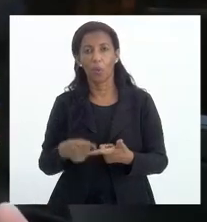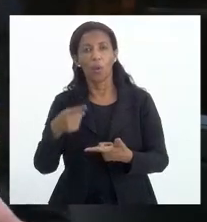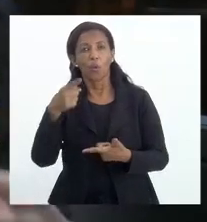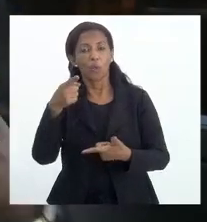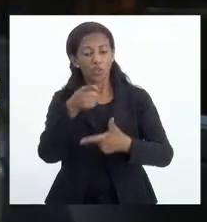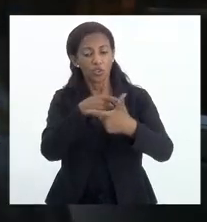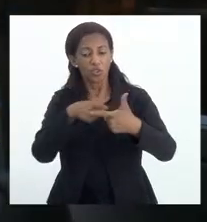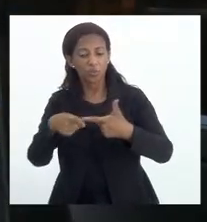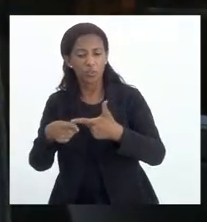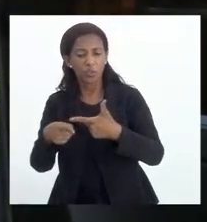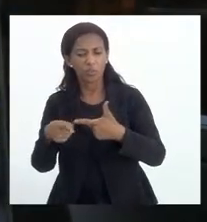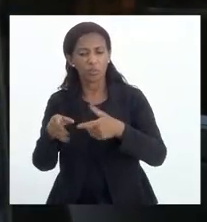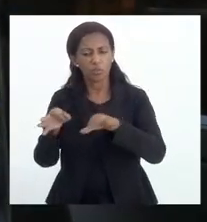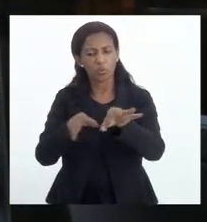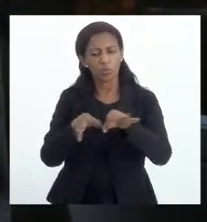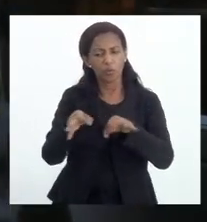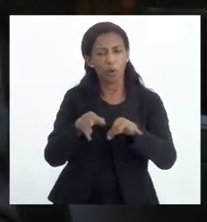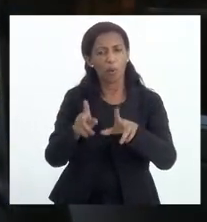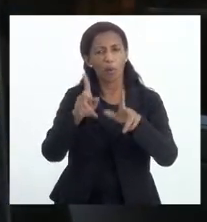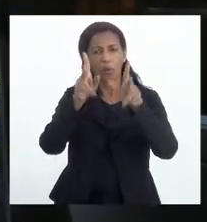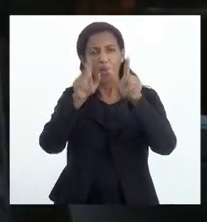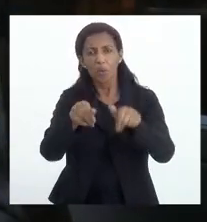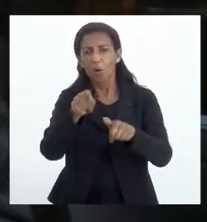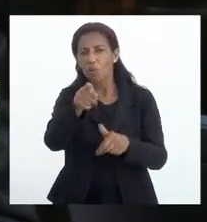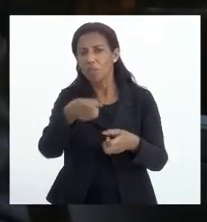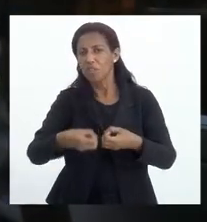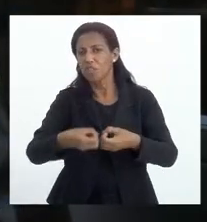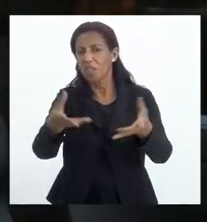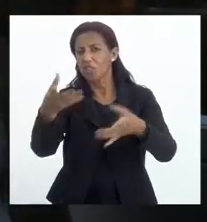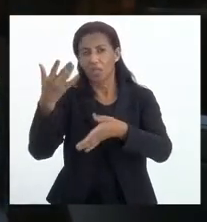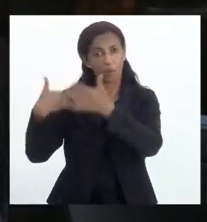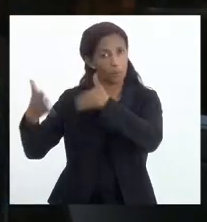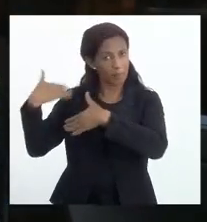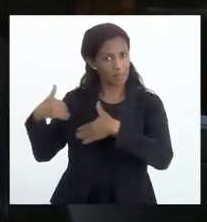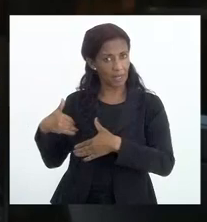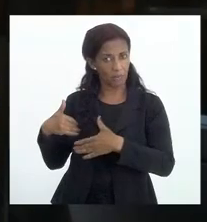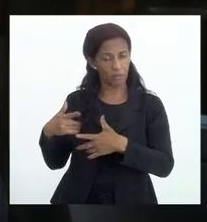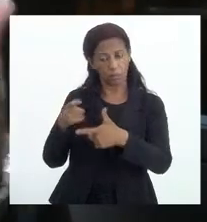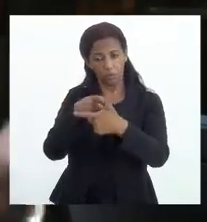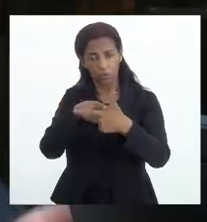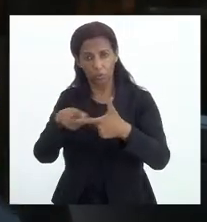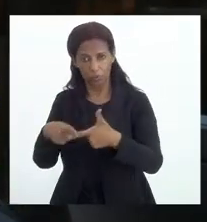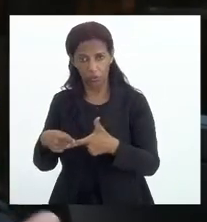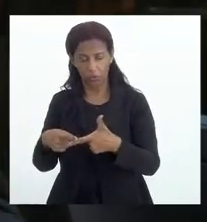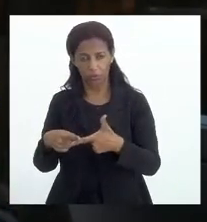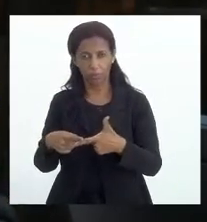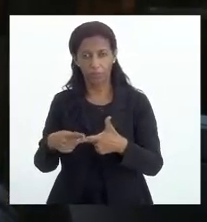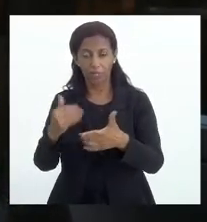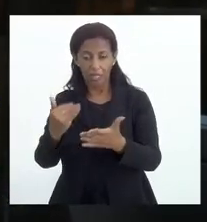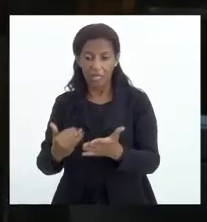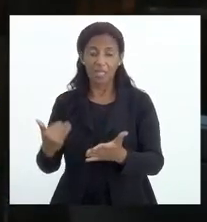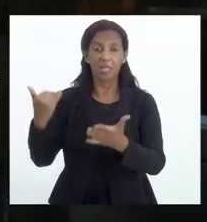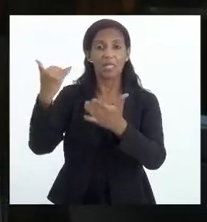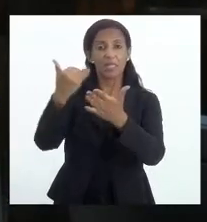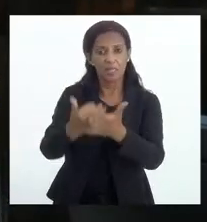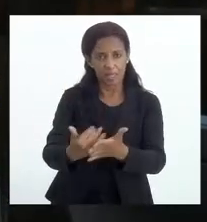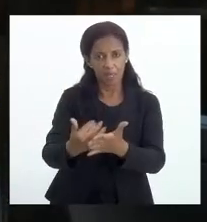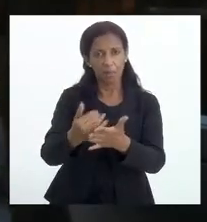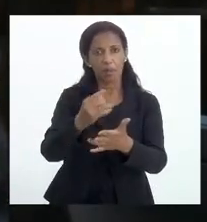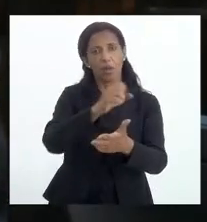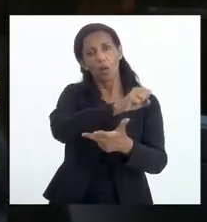gastaram no passado. São esses números que eu vou começar a passar. Em cima disso, os poderes têm